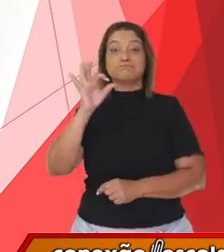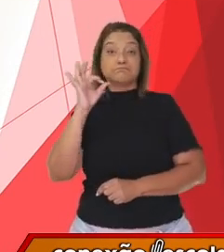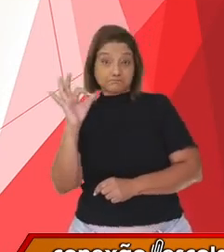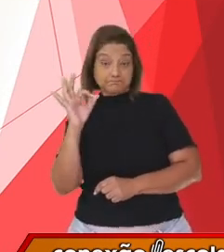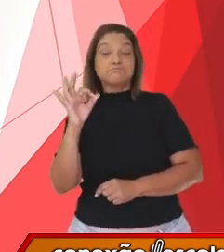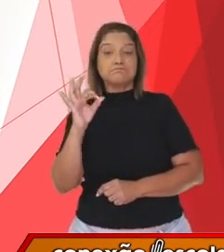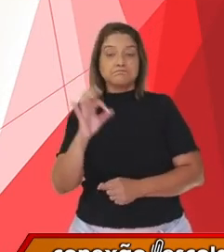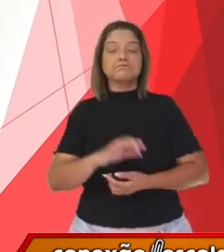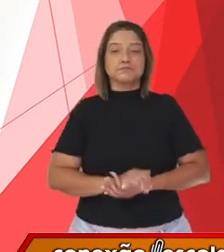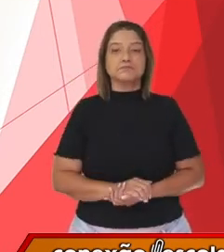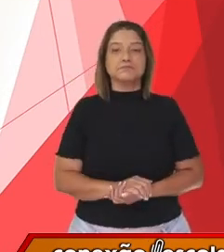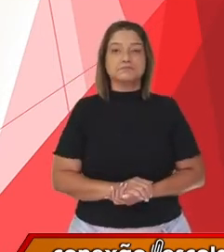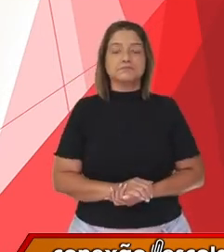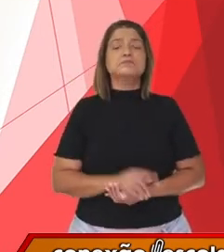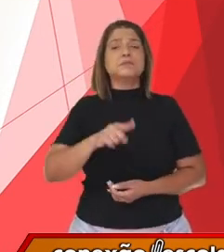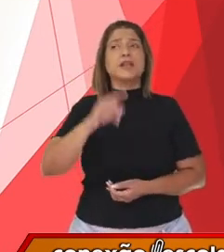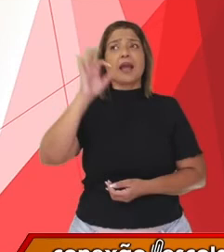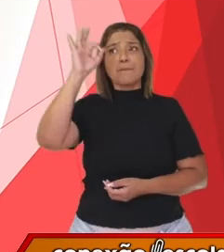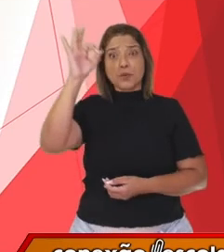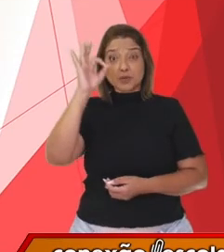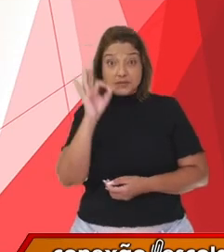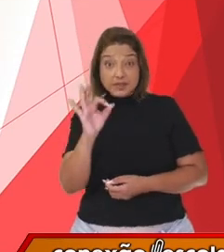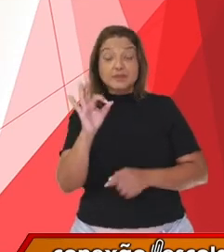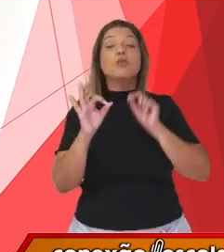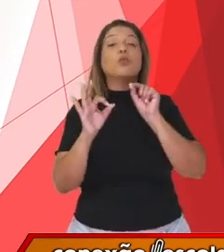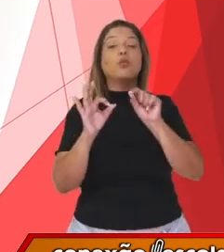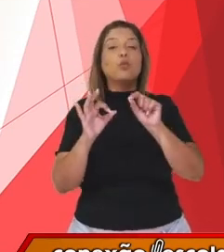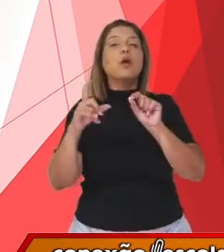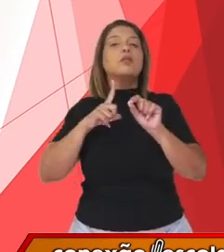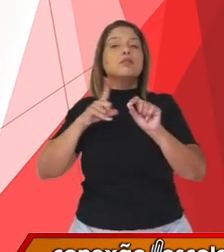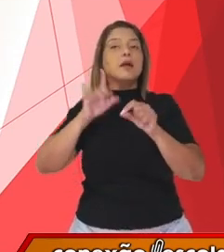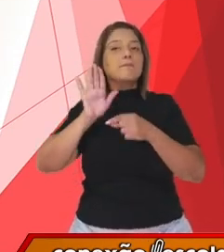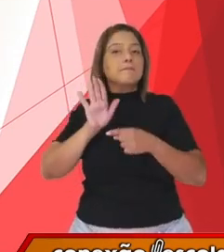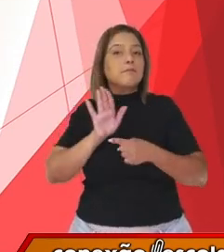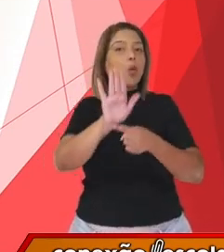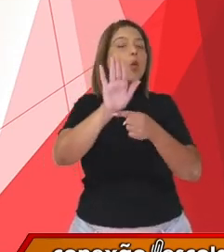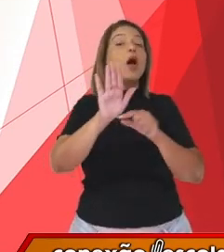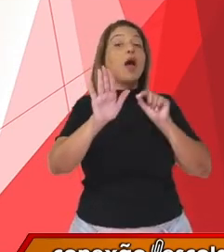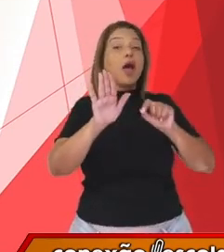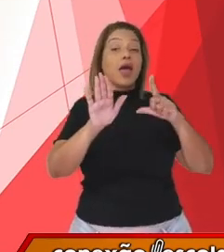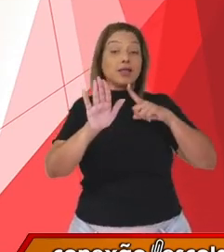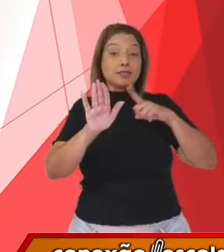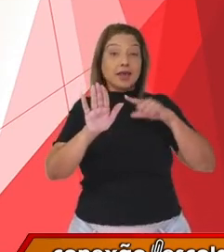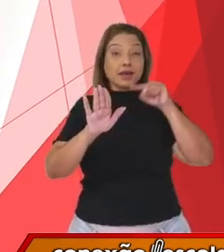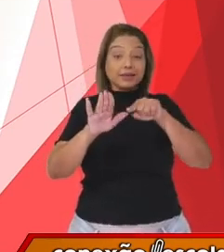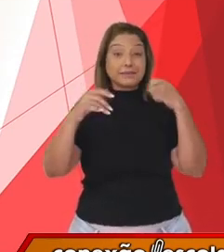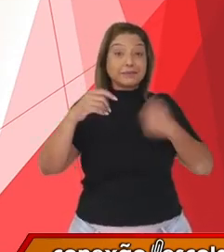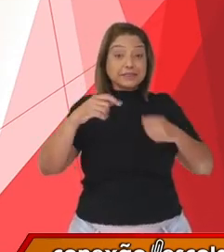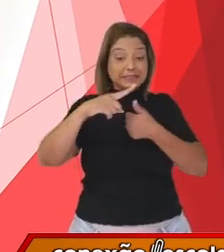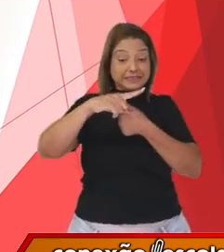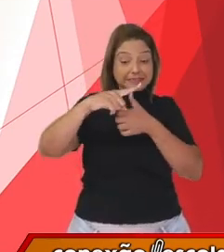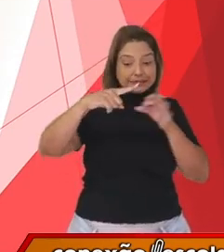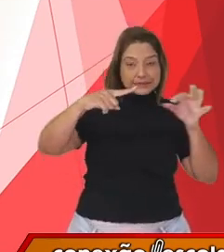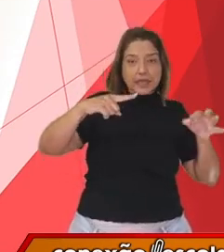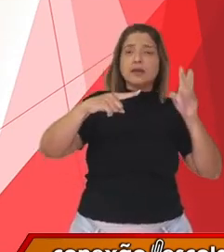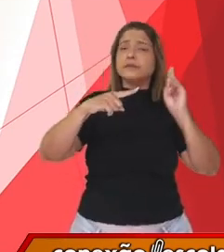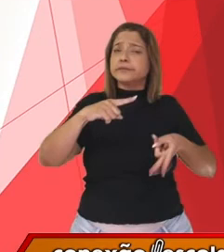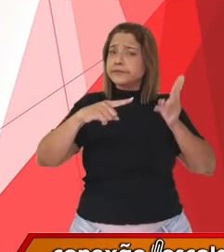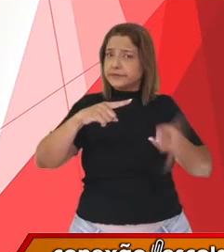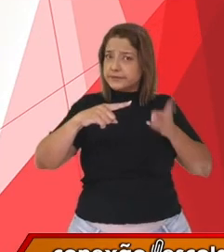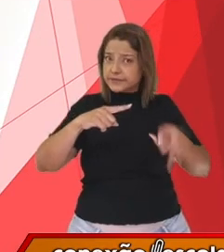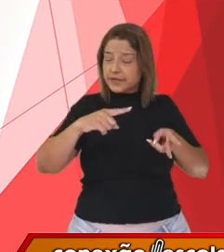bolinhas. A porcentagem refere-se a algo que está relativo a 100. Por isso se